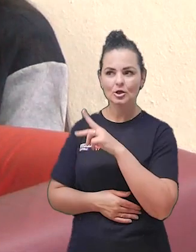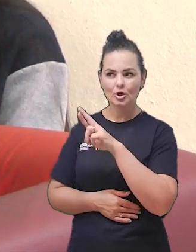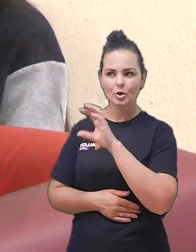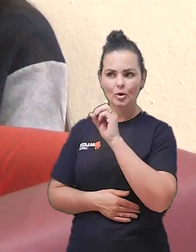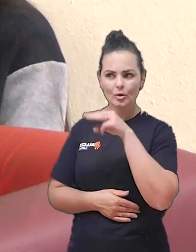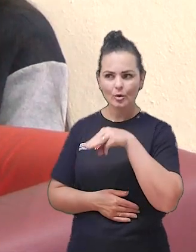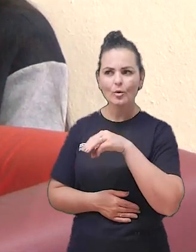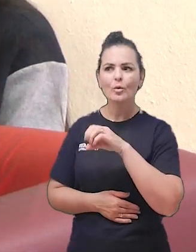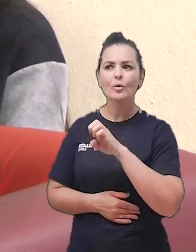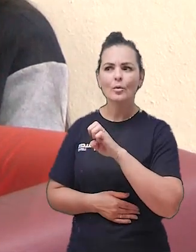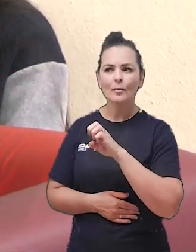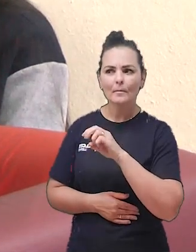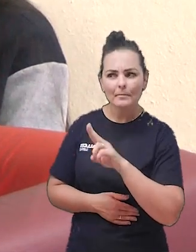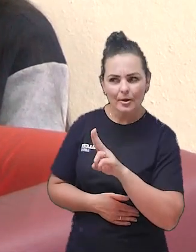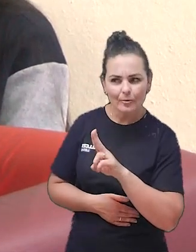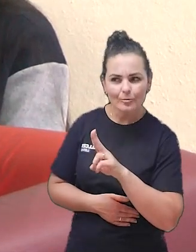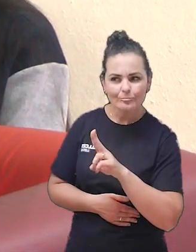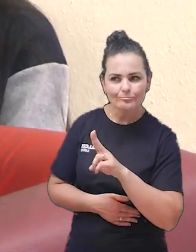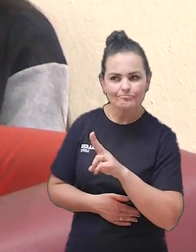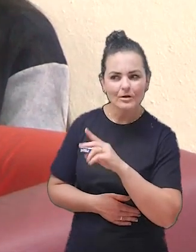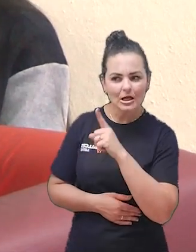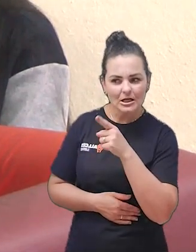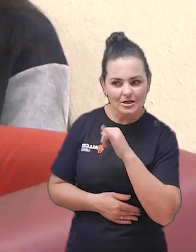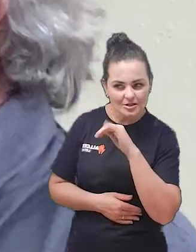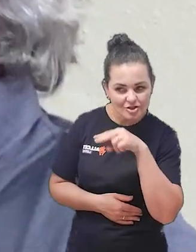Eu falei Romeuzinho, né?